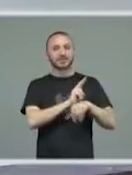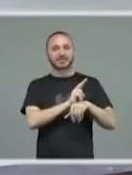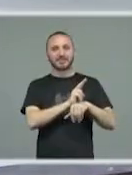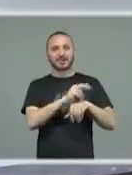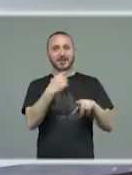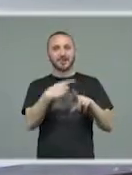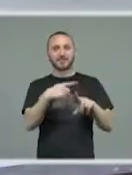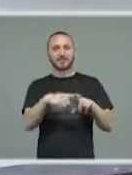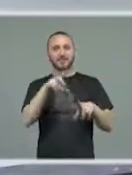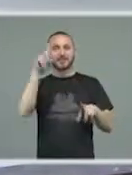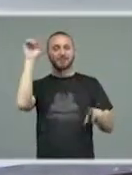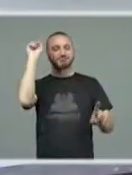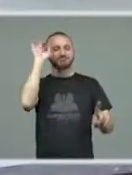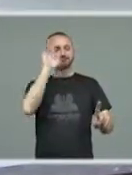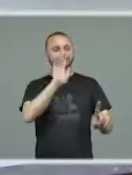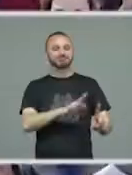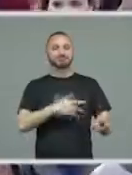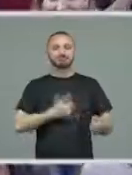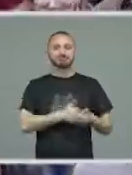porque a bênção de Deus te acompanha.